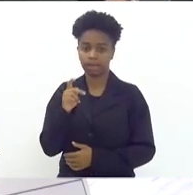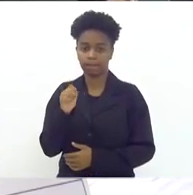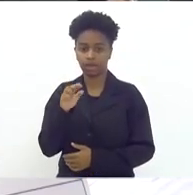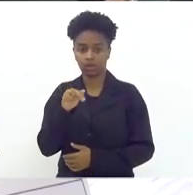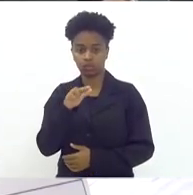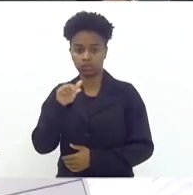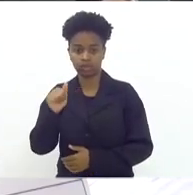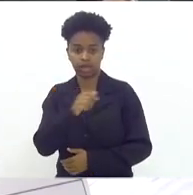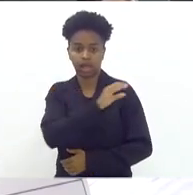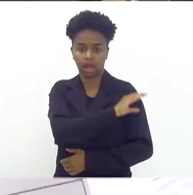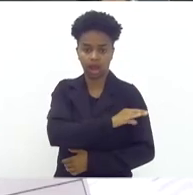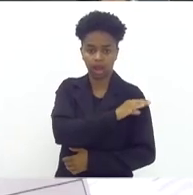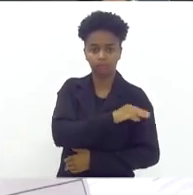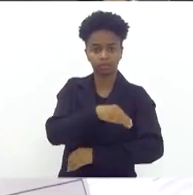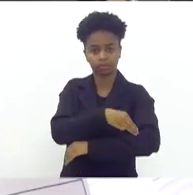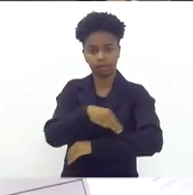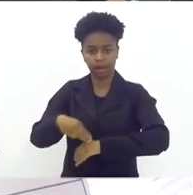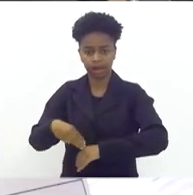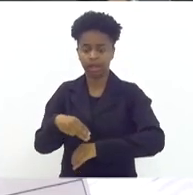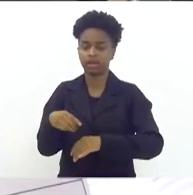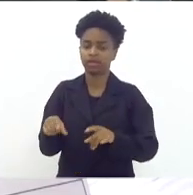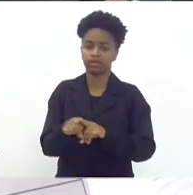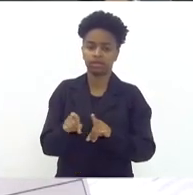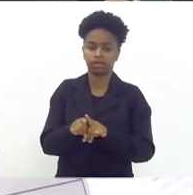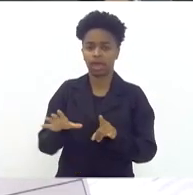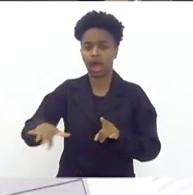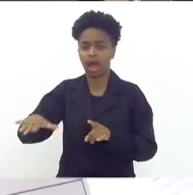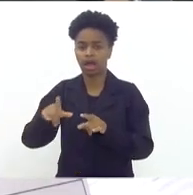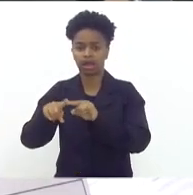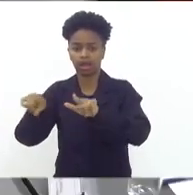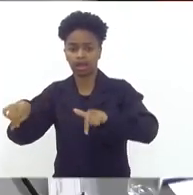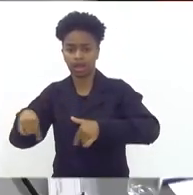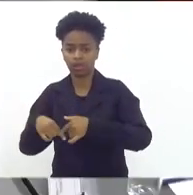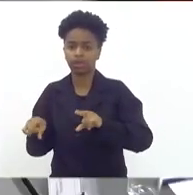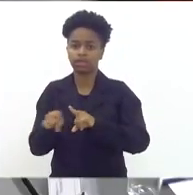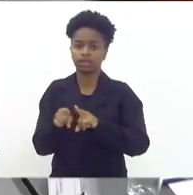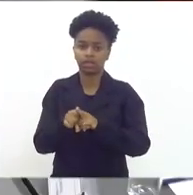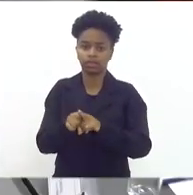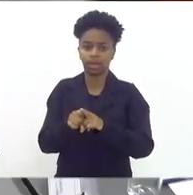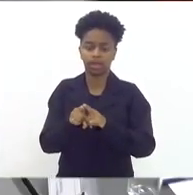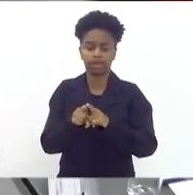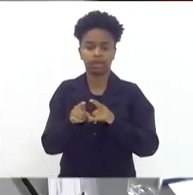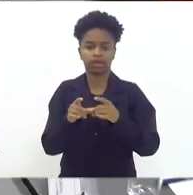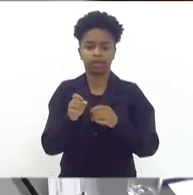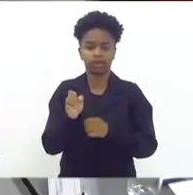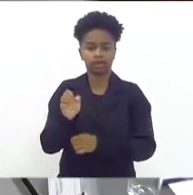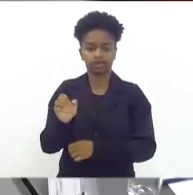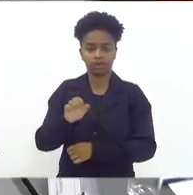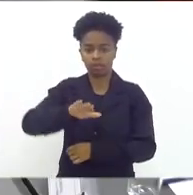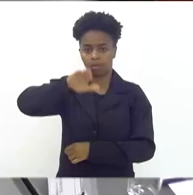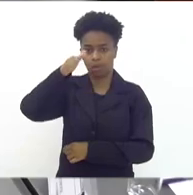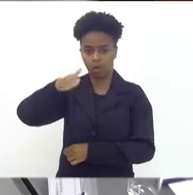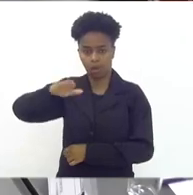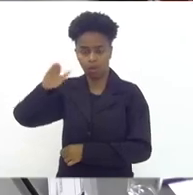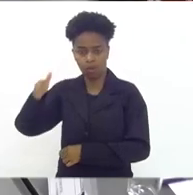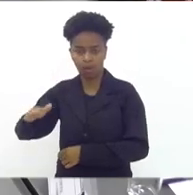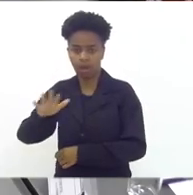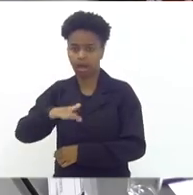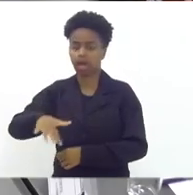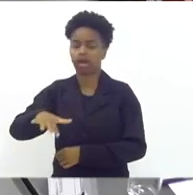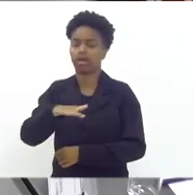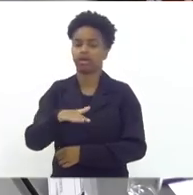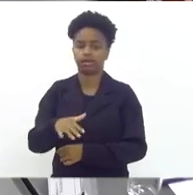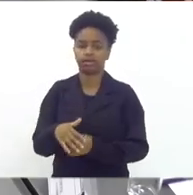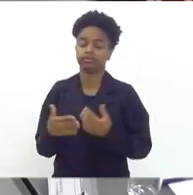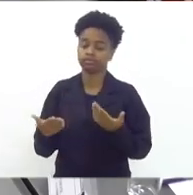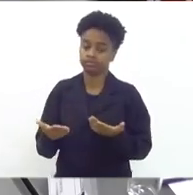Goytacazes Macaé além da região dos lagos Região Serrana destacando a presença aqui do vereador Amós Laurindo muito